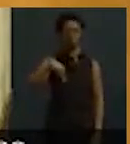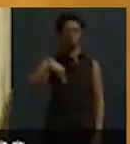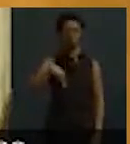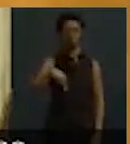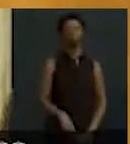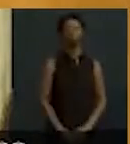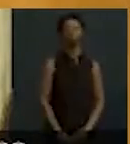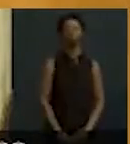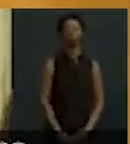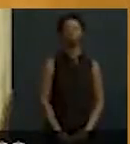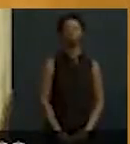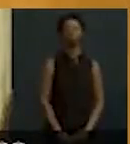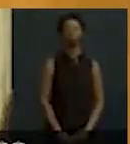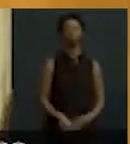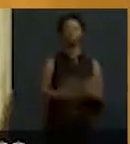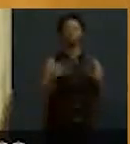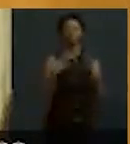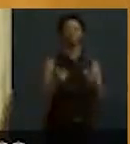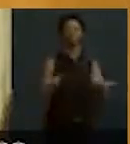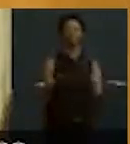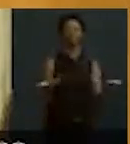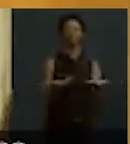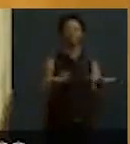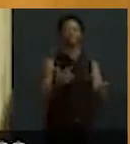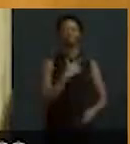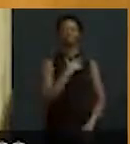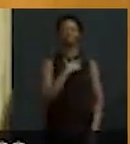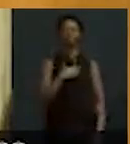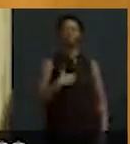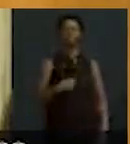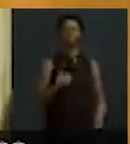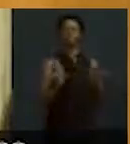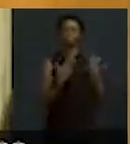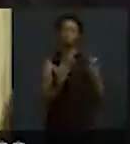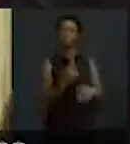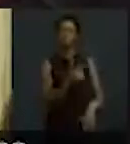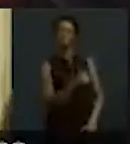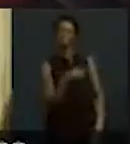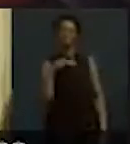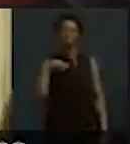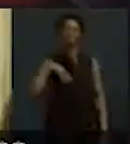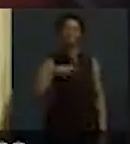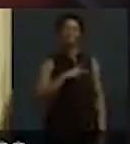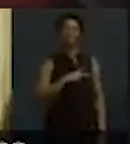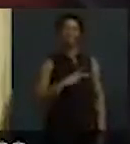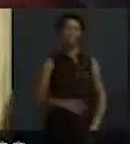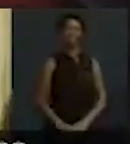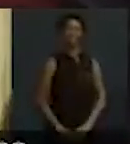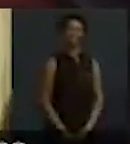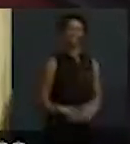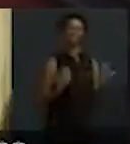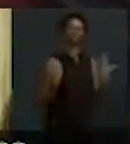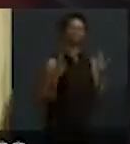Silva Flores para receber o colar do mérito do Ministério Público.